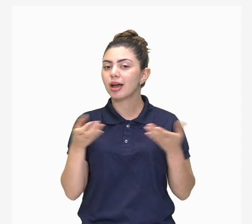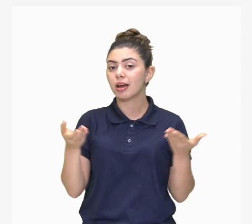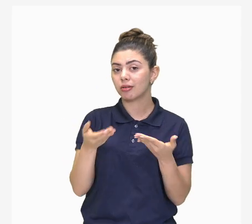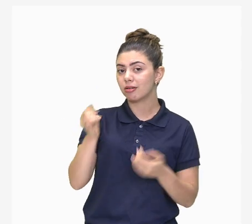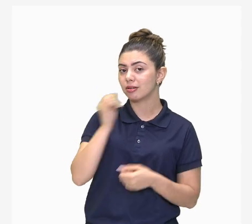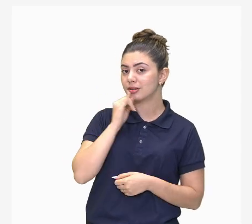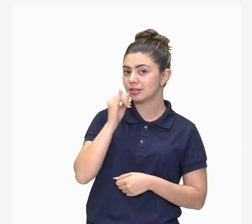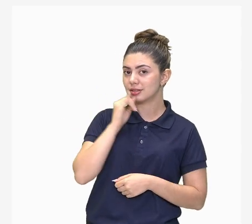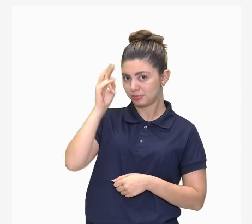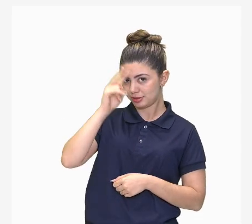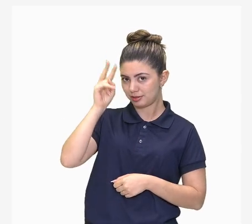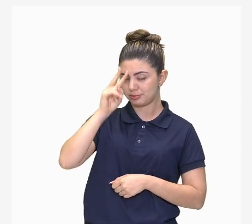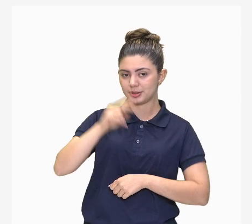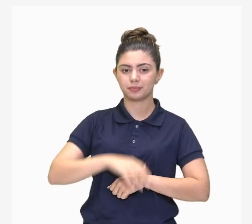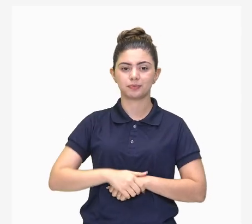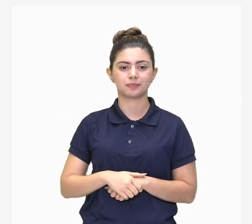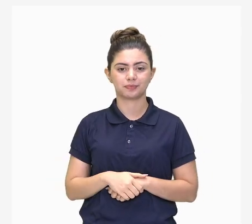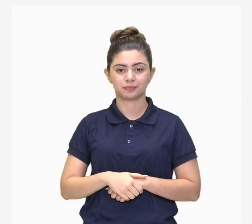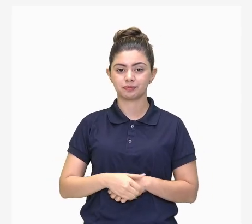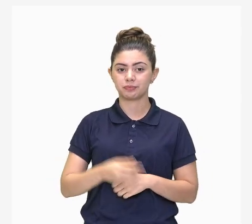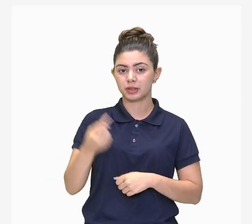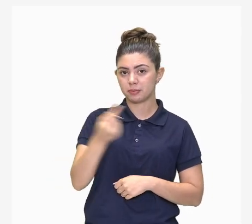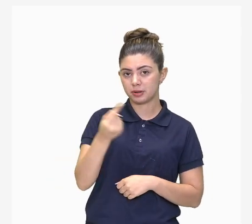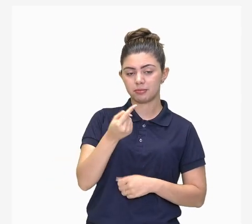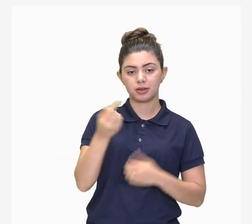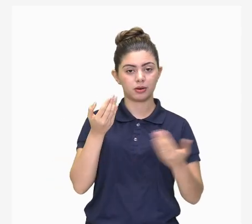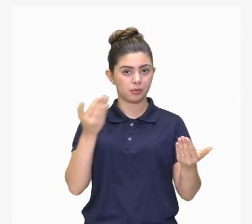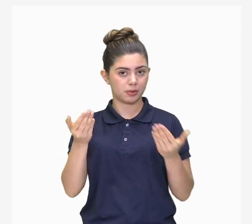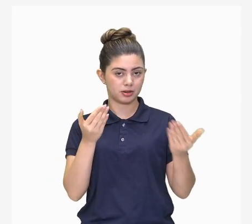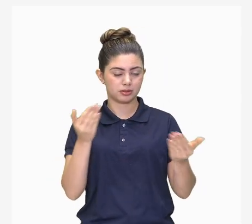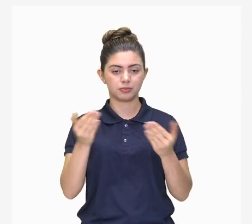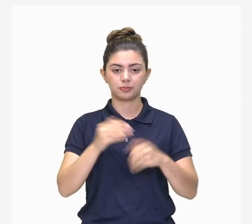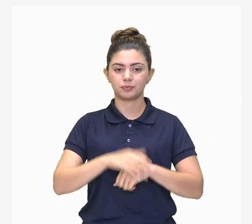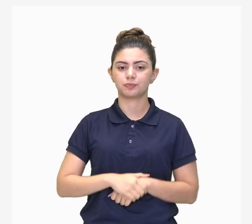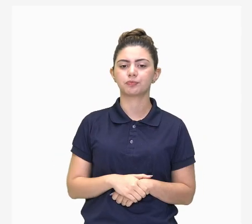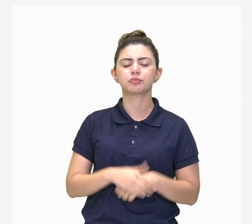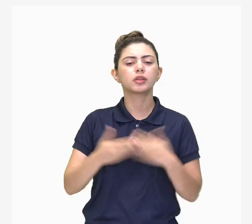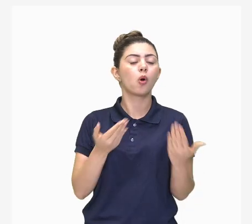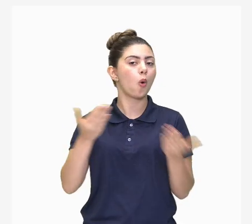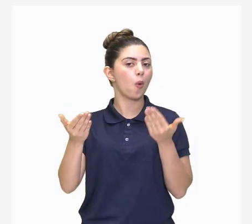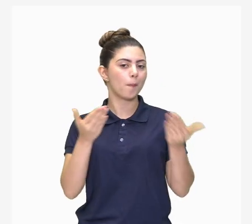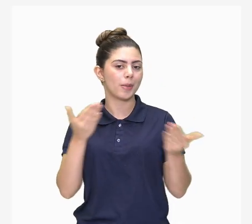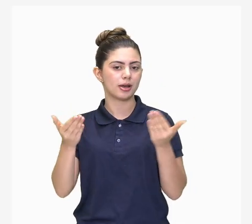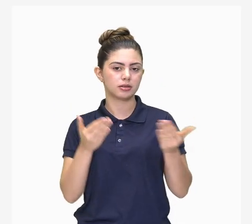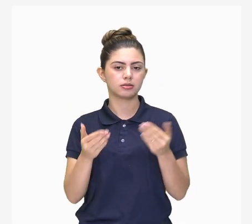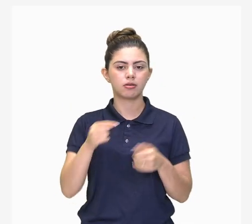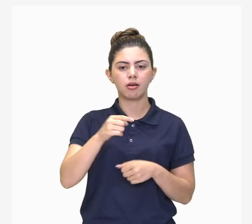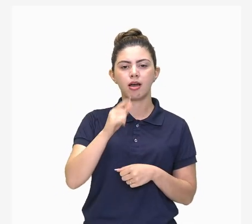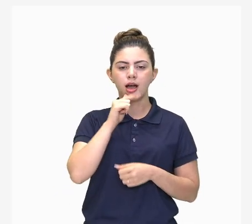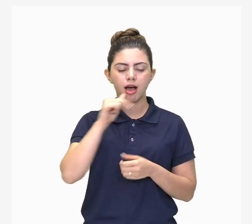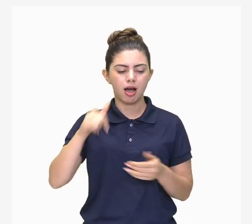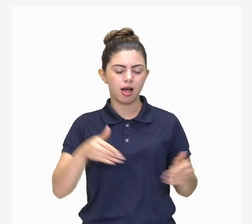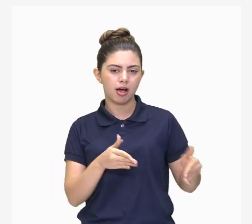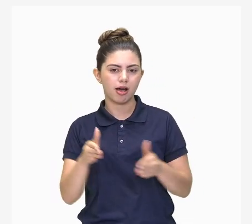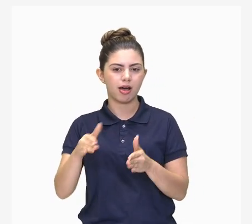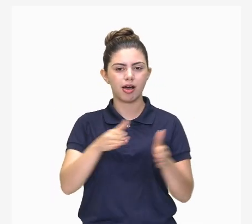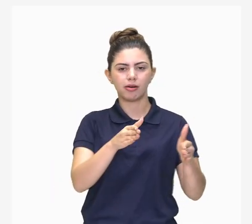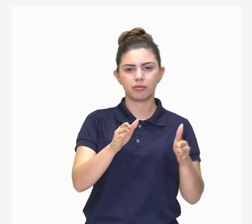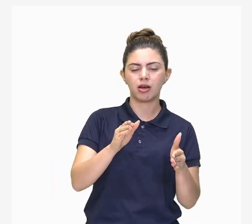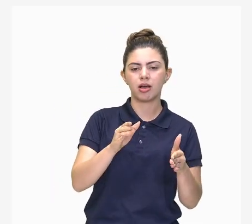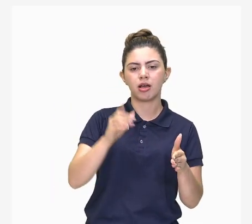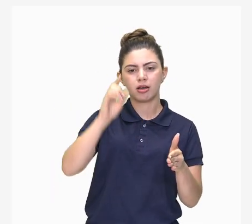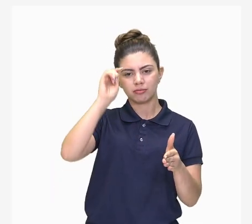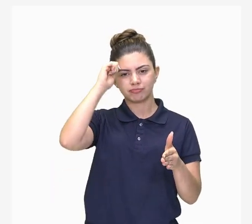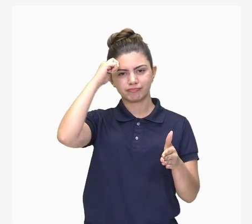os exemplos. Vamos ver primeiro a comparação. Comparação. As águas do Rio Negro